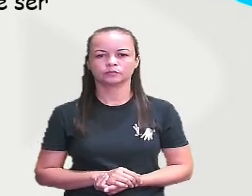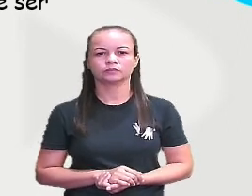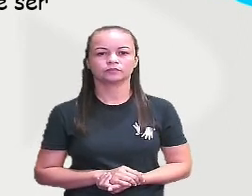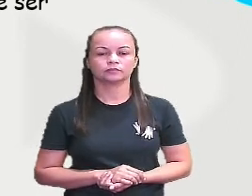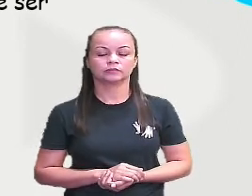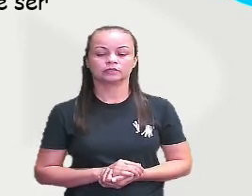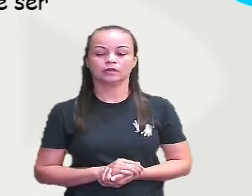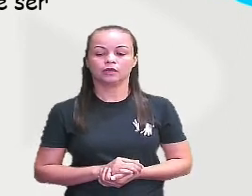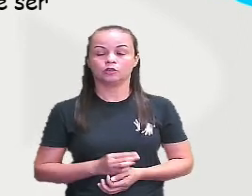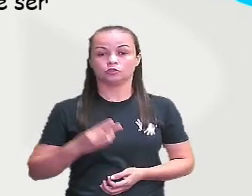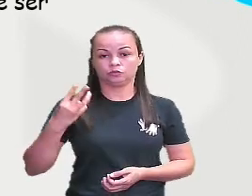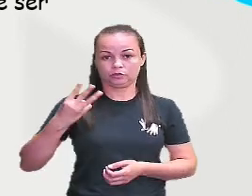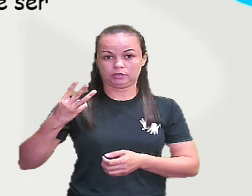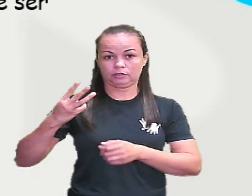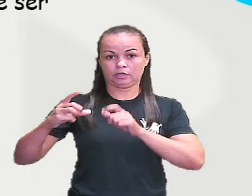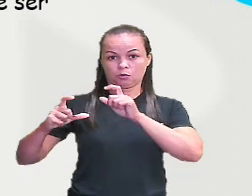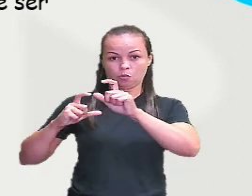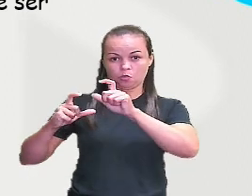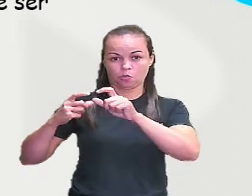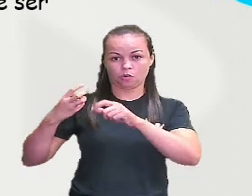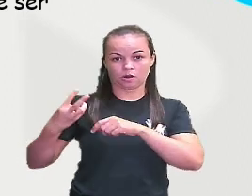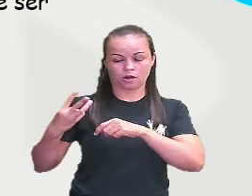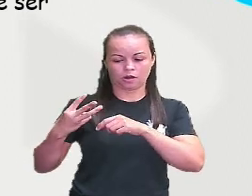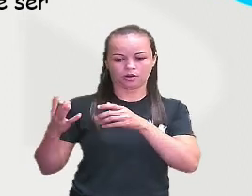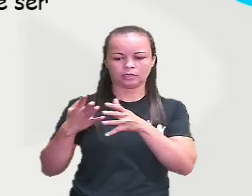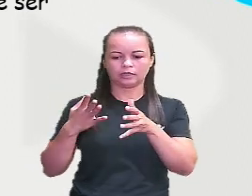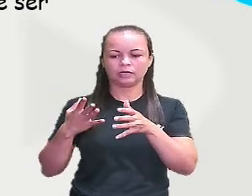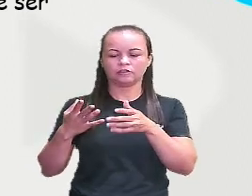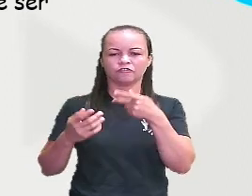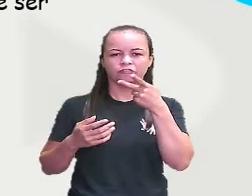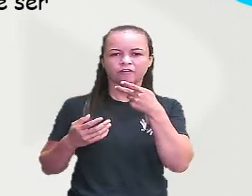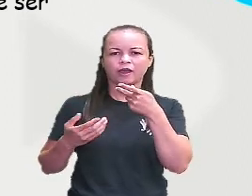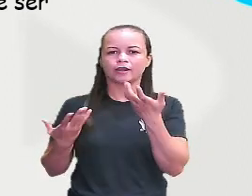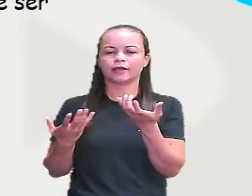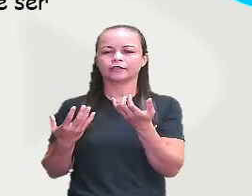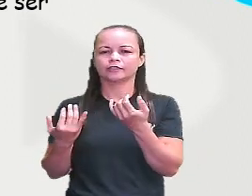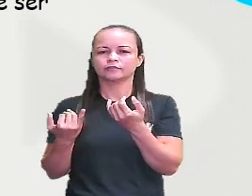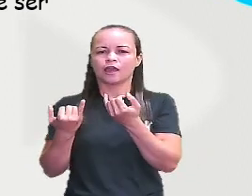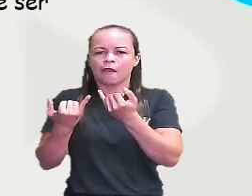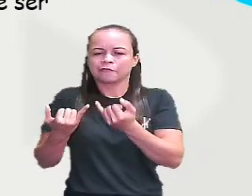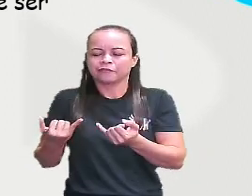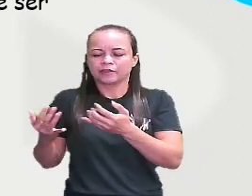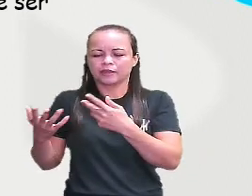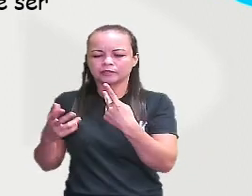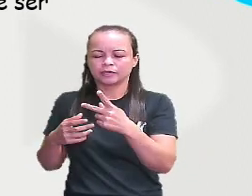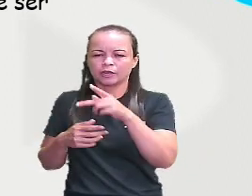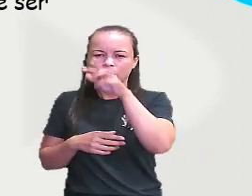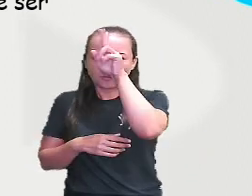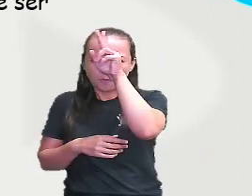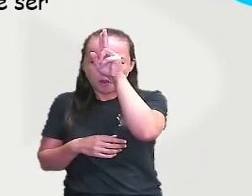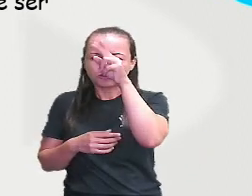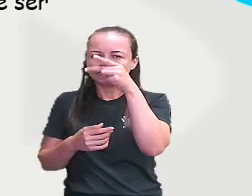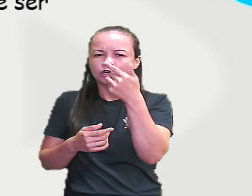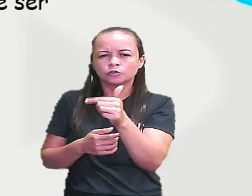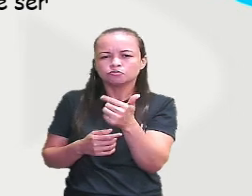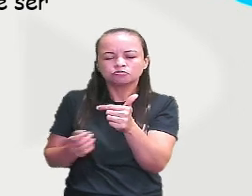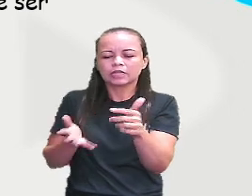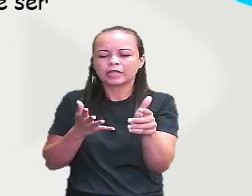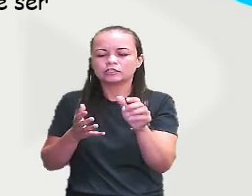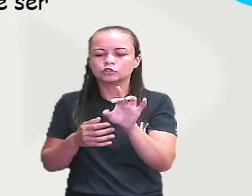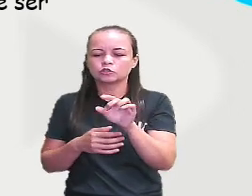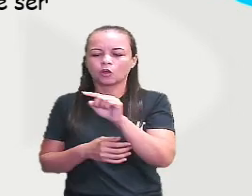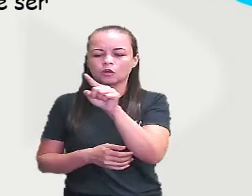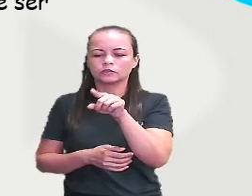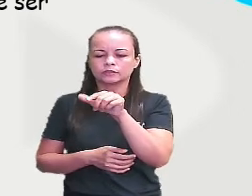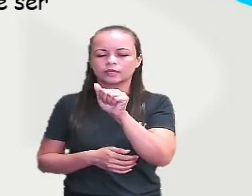No terceiro quadrinho, né, quando ele fala, ó, que a dieta dele é a dieta de insetos, não tem moscas ou abelhas, só tem zangões. Então, talvez